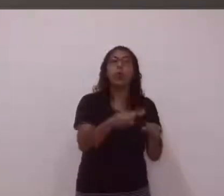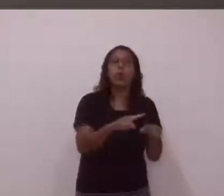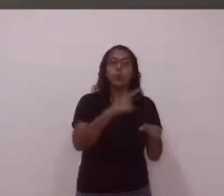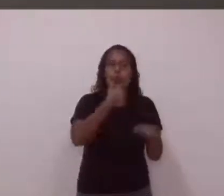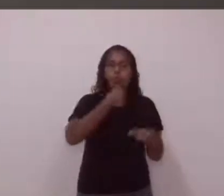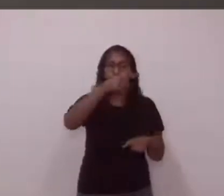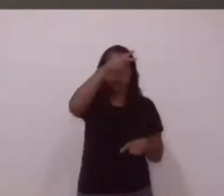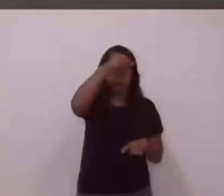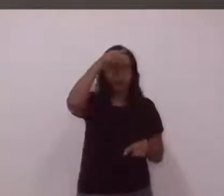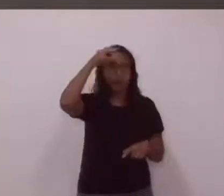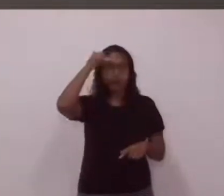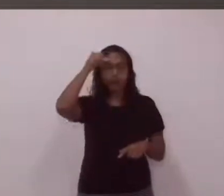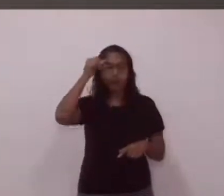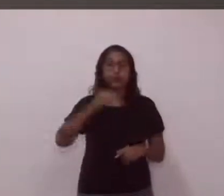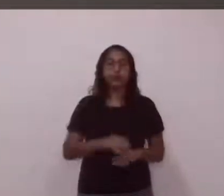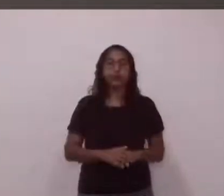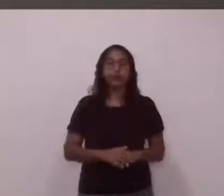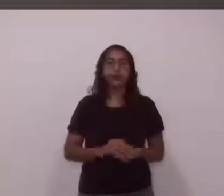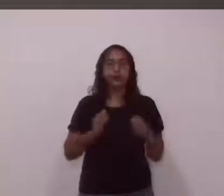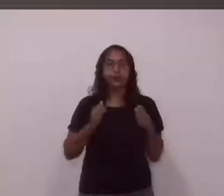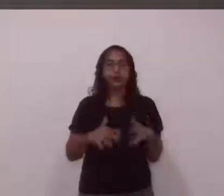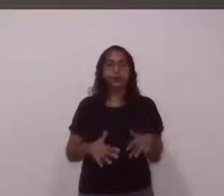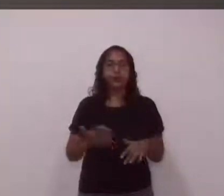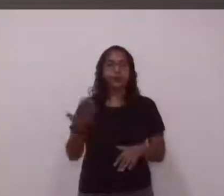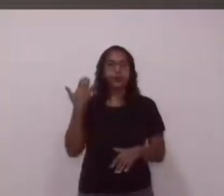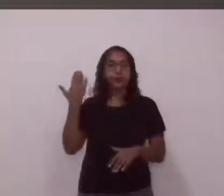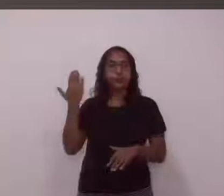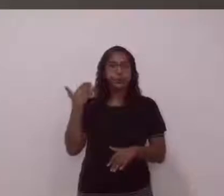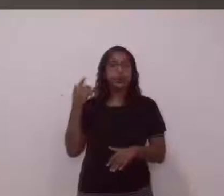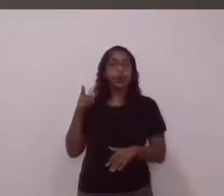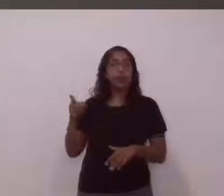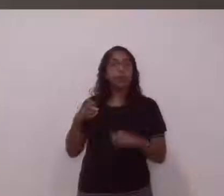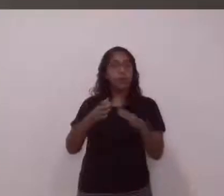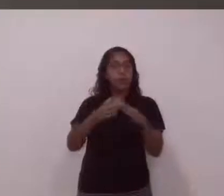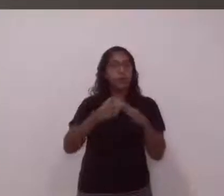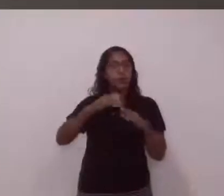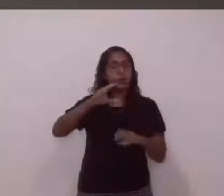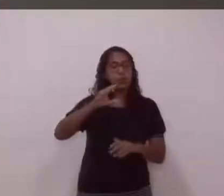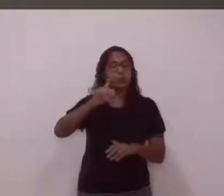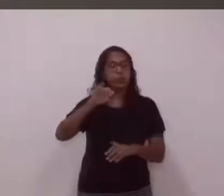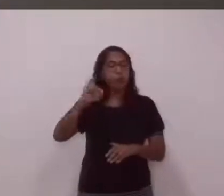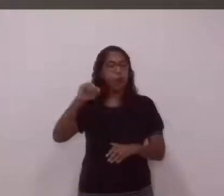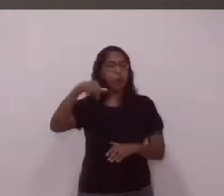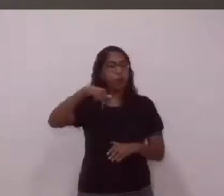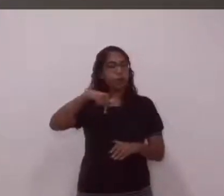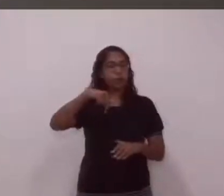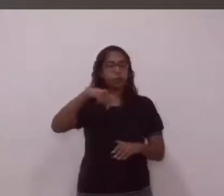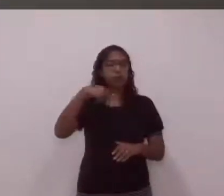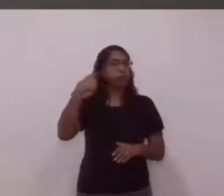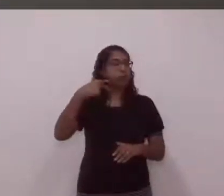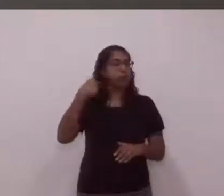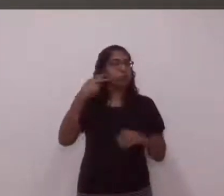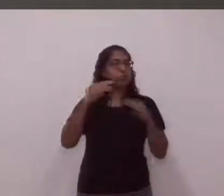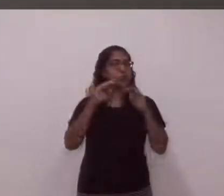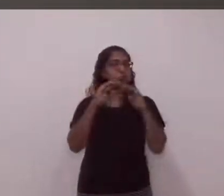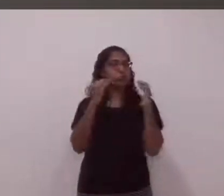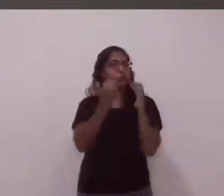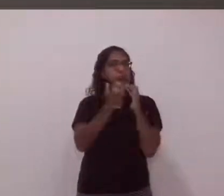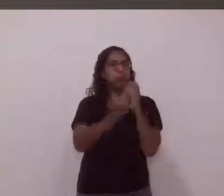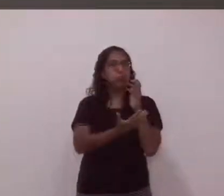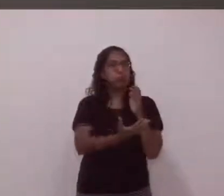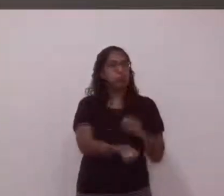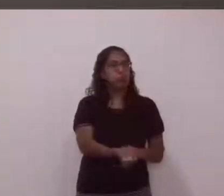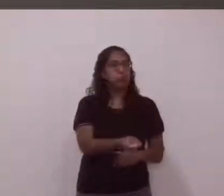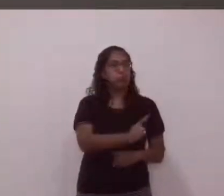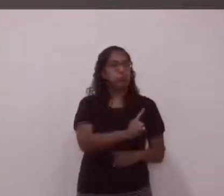na época ele fez um pedido de uma CPI que não foi aceita por esta casa você fez um pedido foi